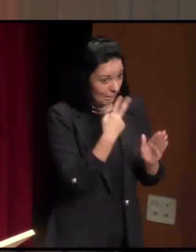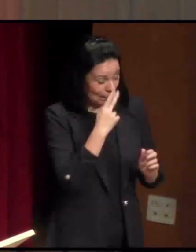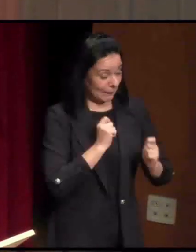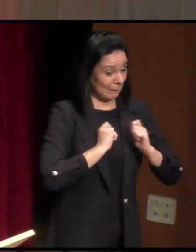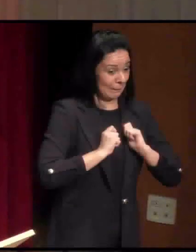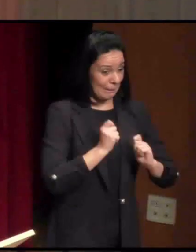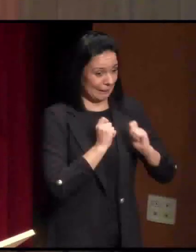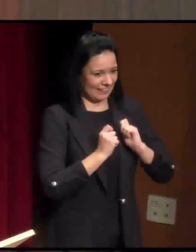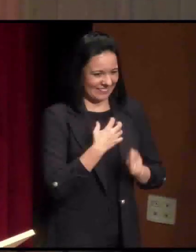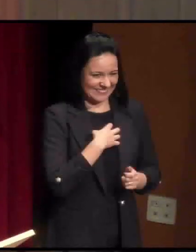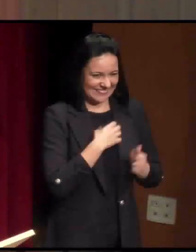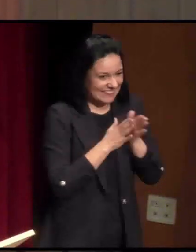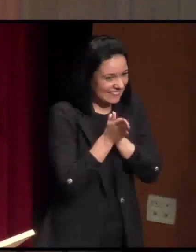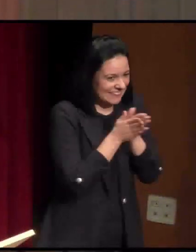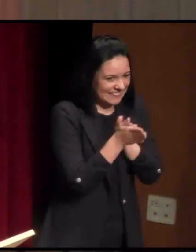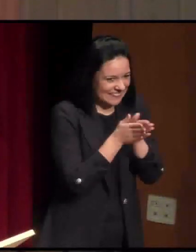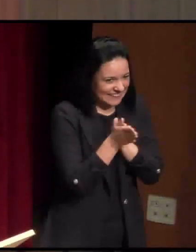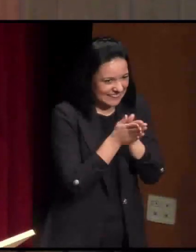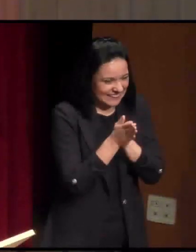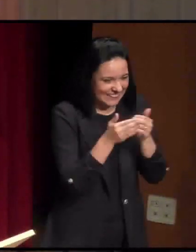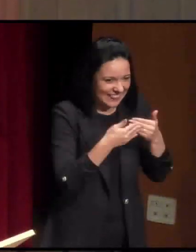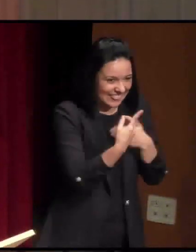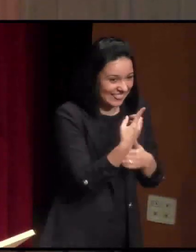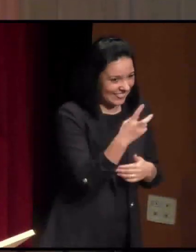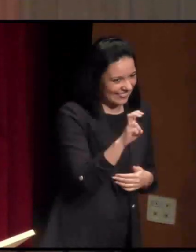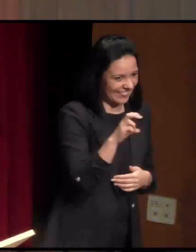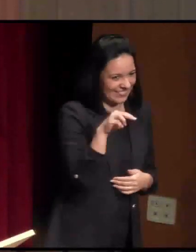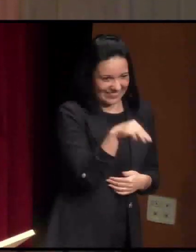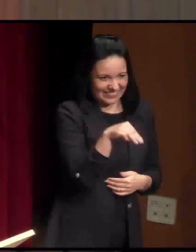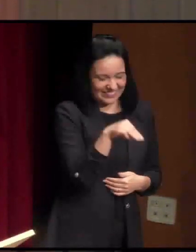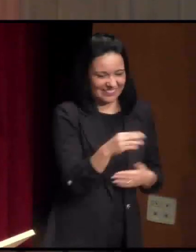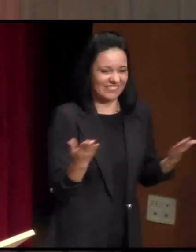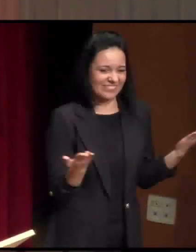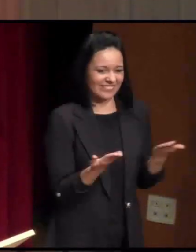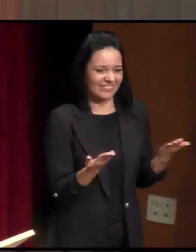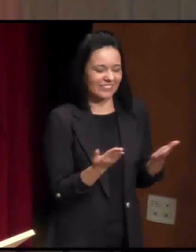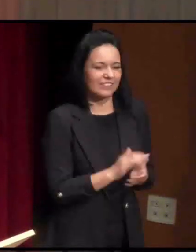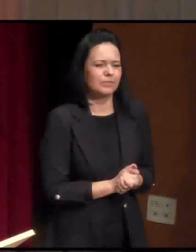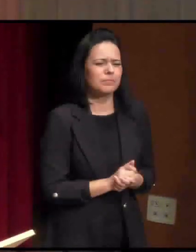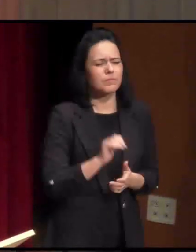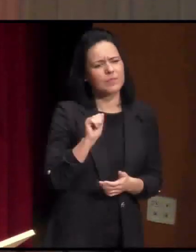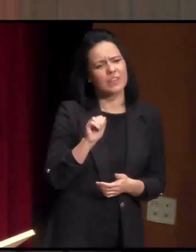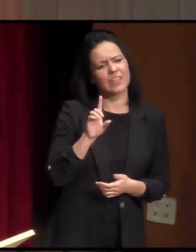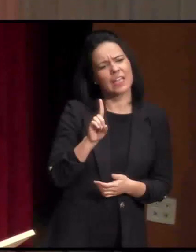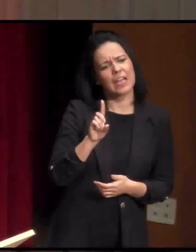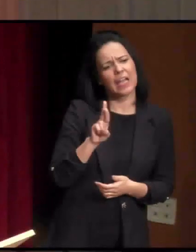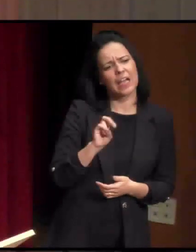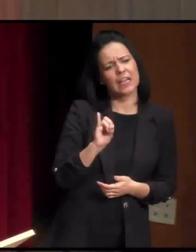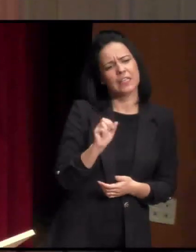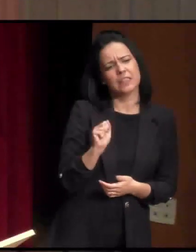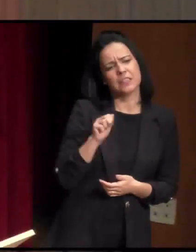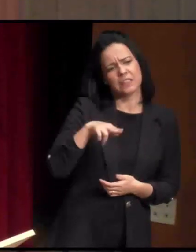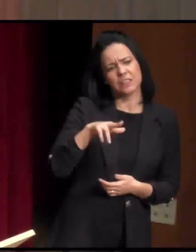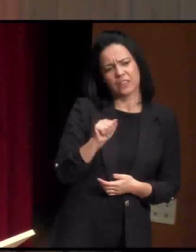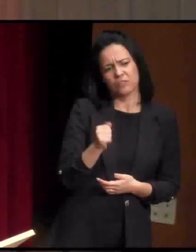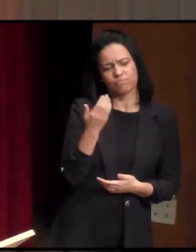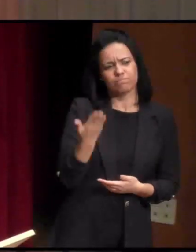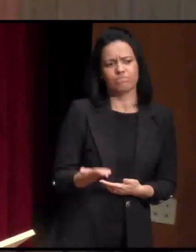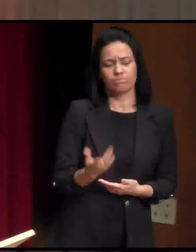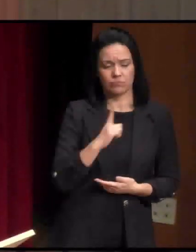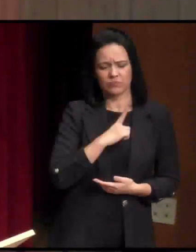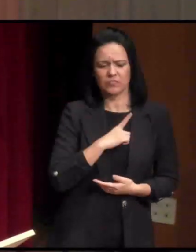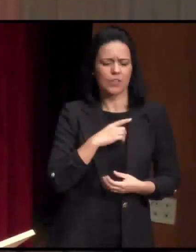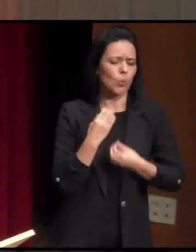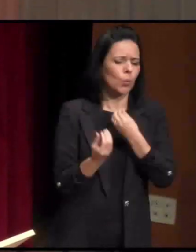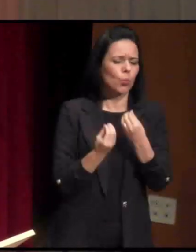Os últimos 15 minutos agora para você gastar à vontade com essa turma. Mas Adriana, como é que surgiu para nós aí essa ideia da